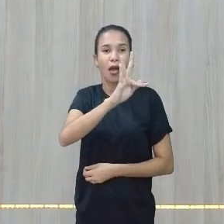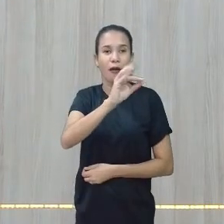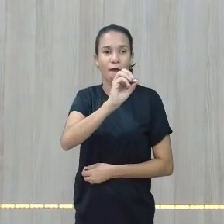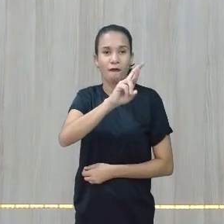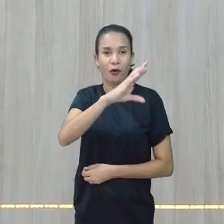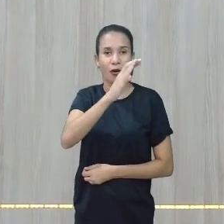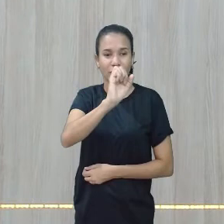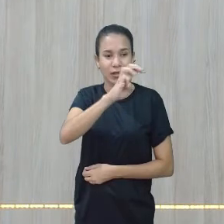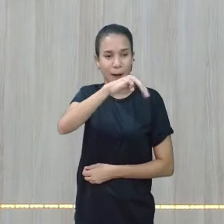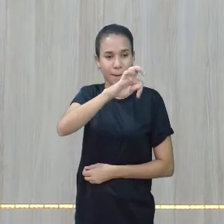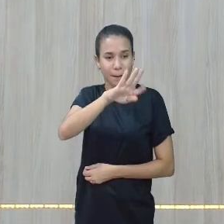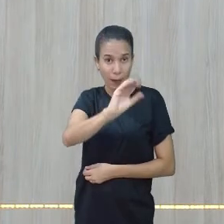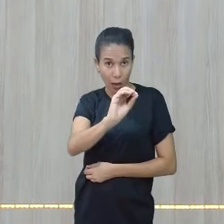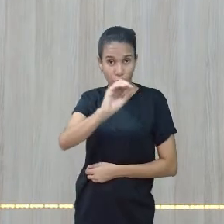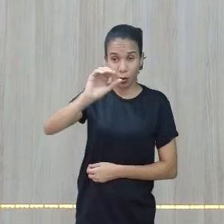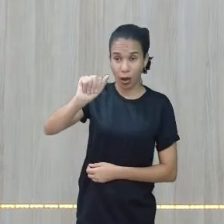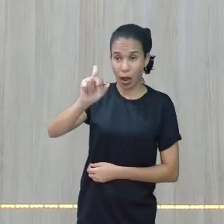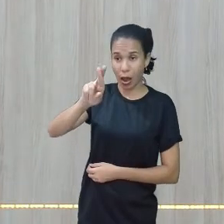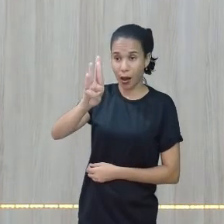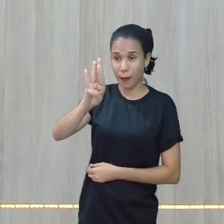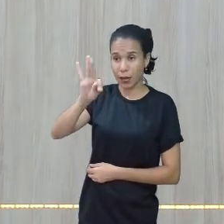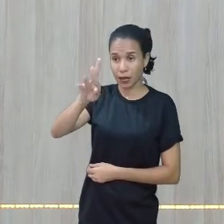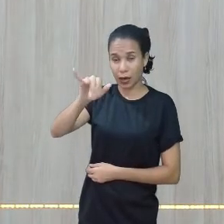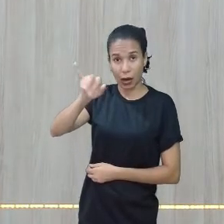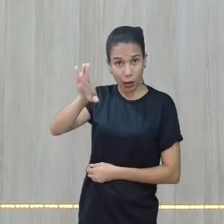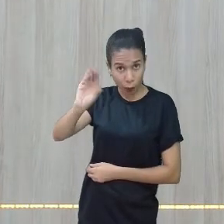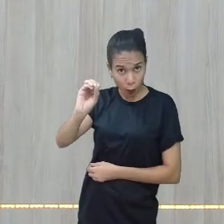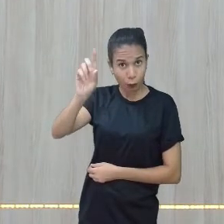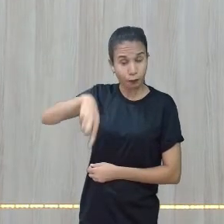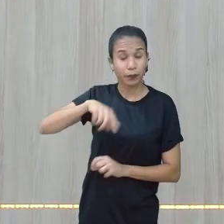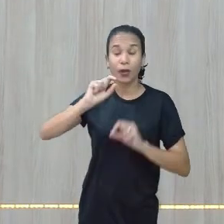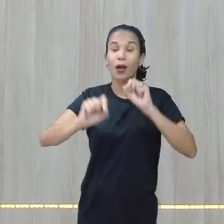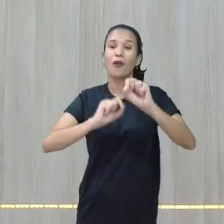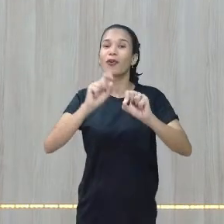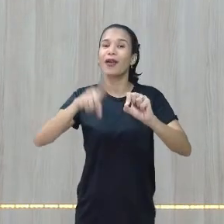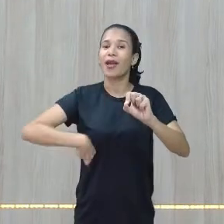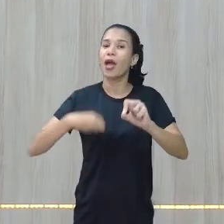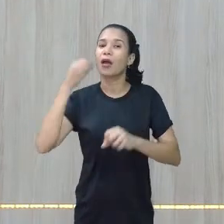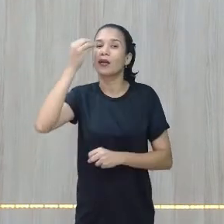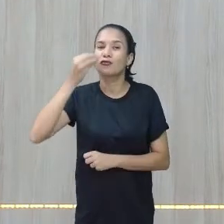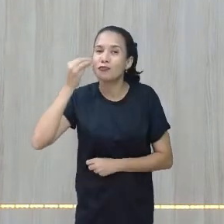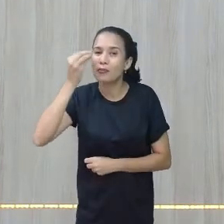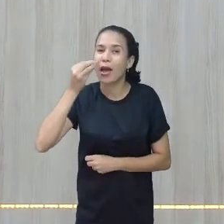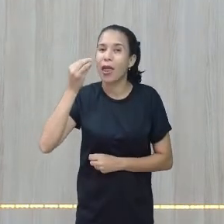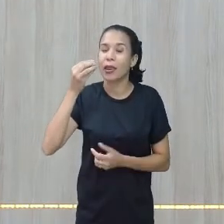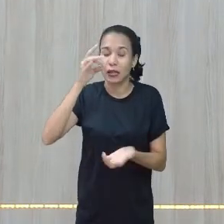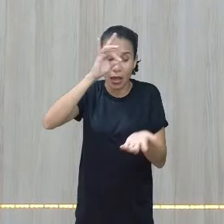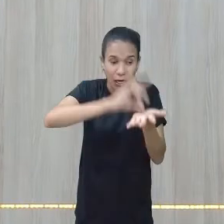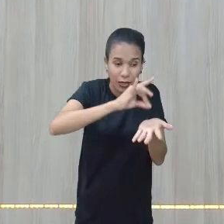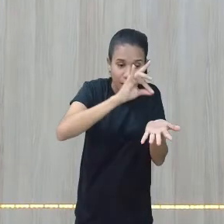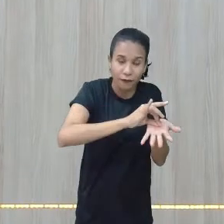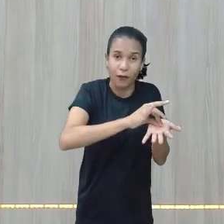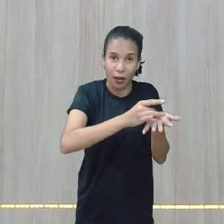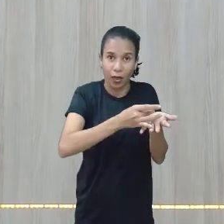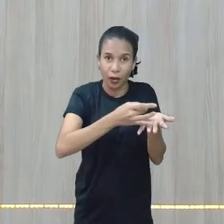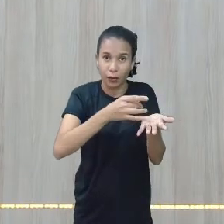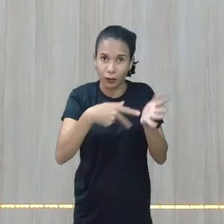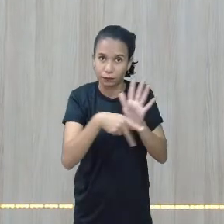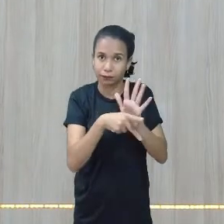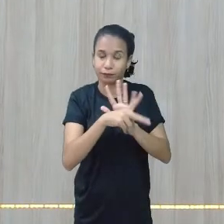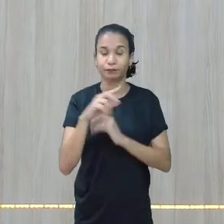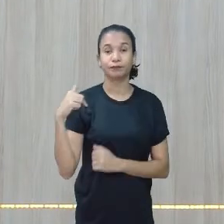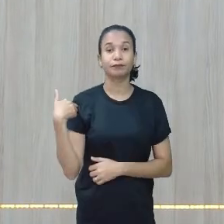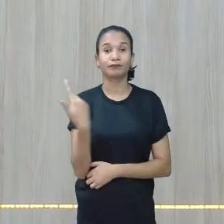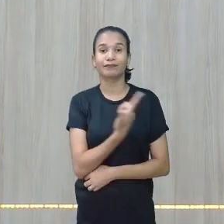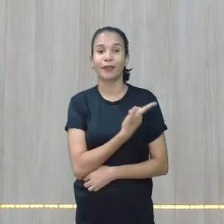gente fala de reforçadores sociais, a gente está falando da experiência verdadeira, né? É quando,